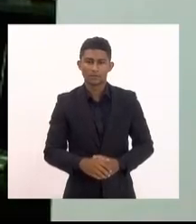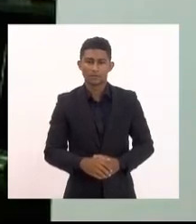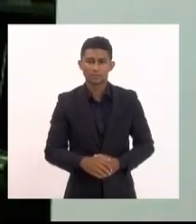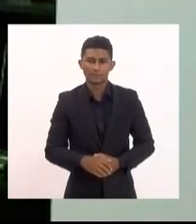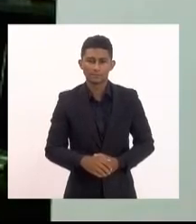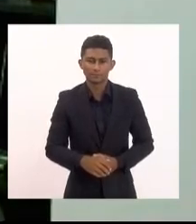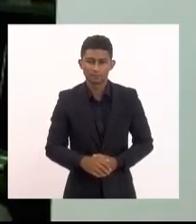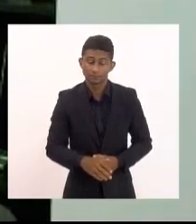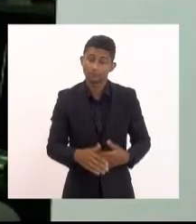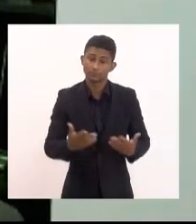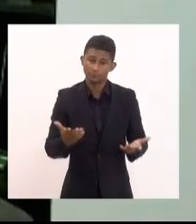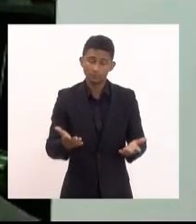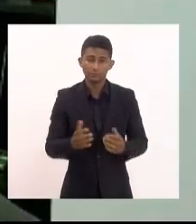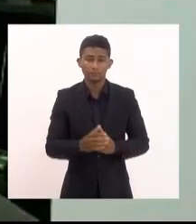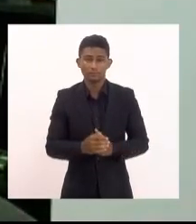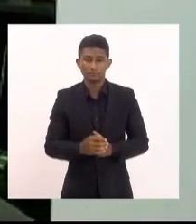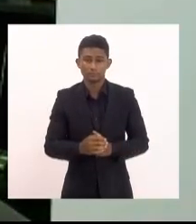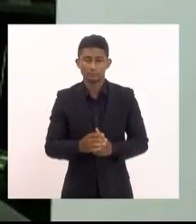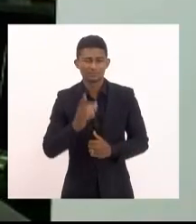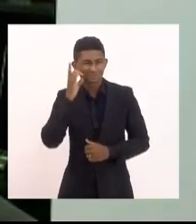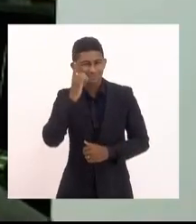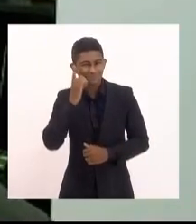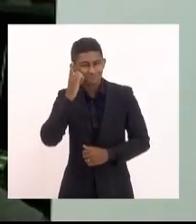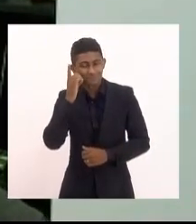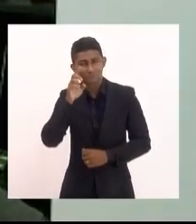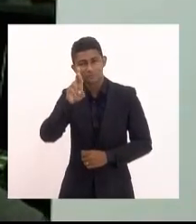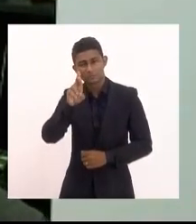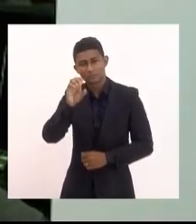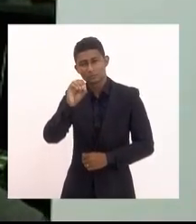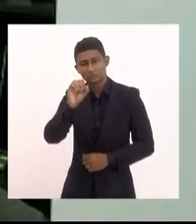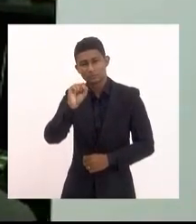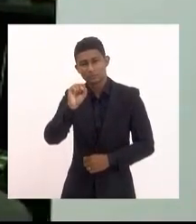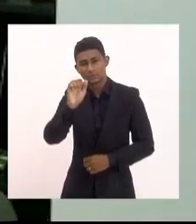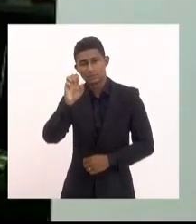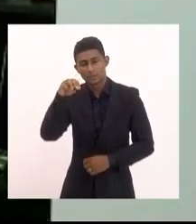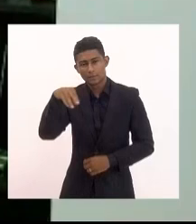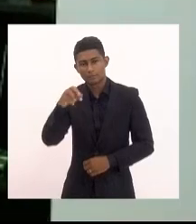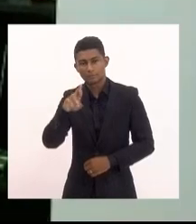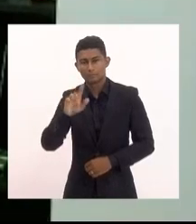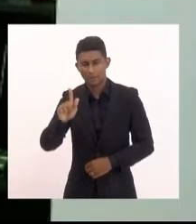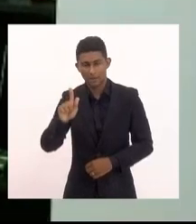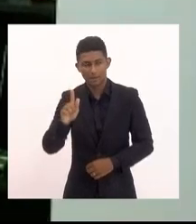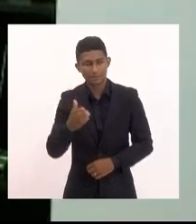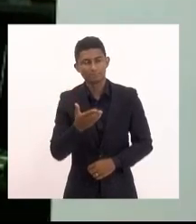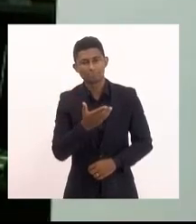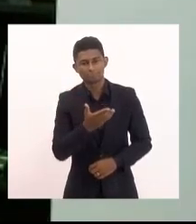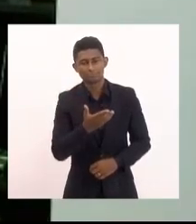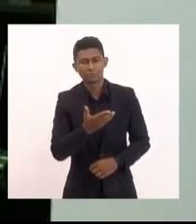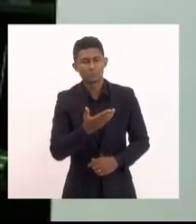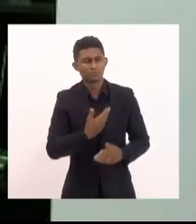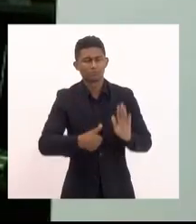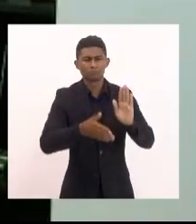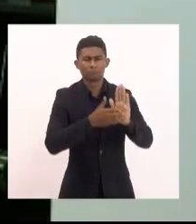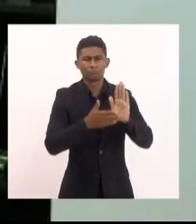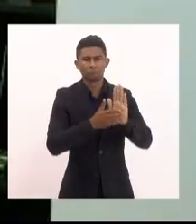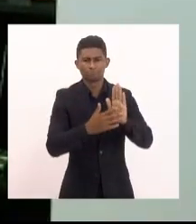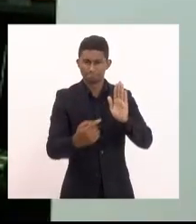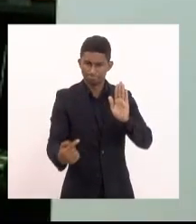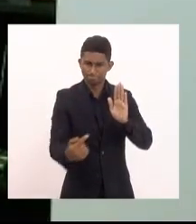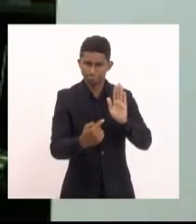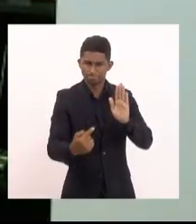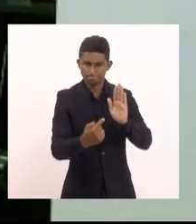o deputado Rosenberg Reis traz a pauta na